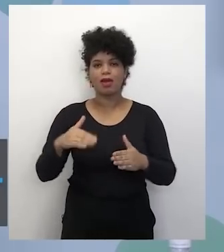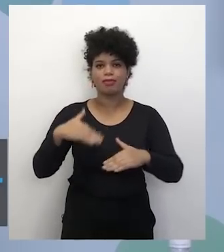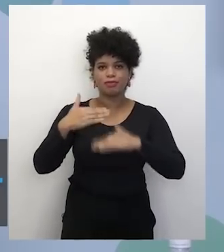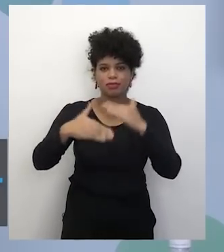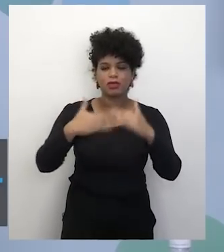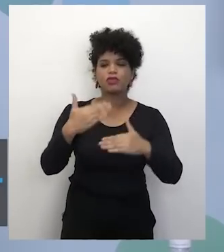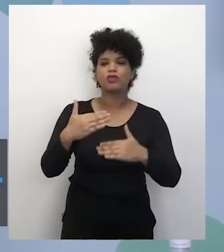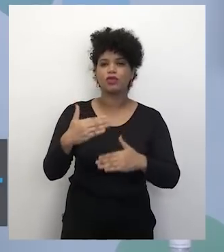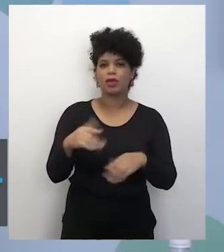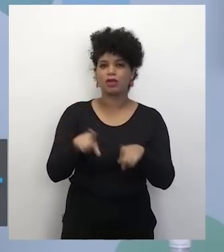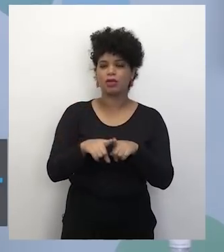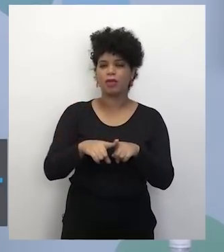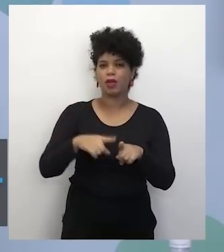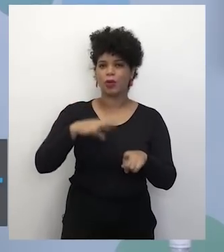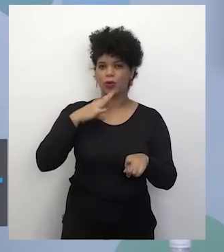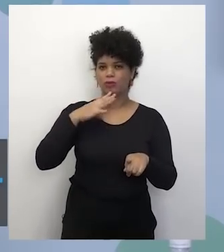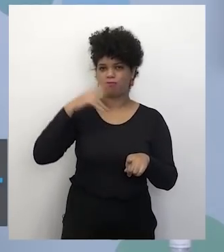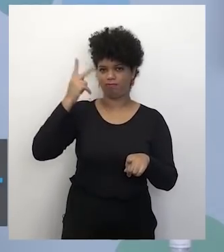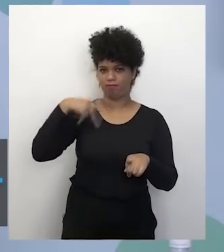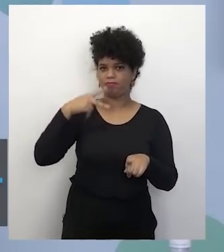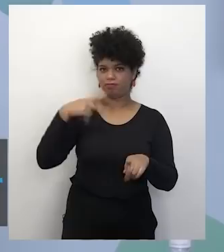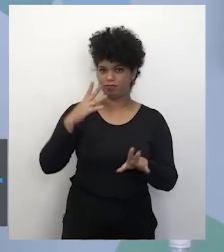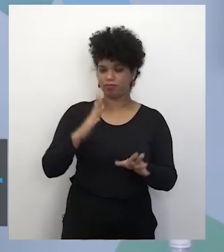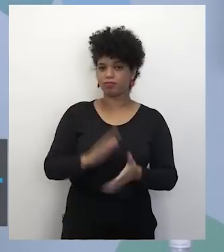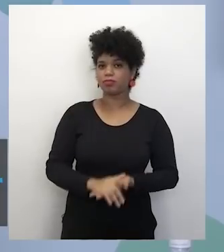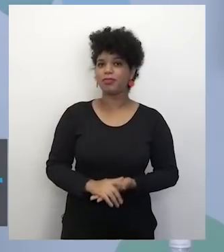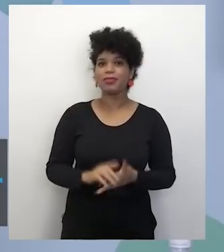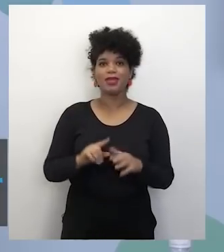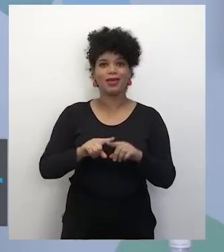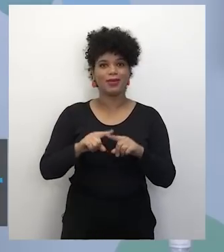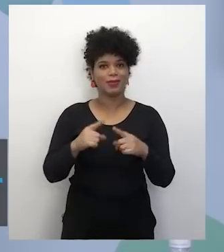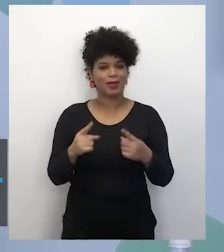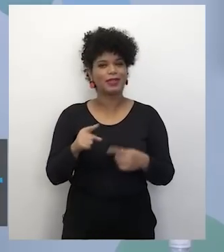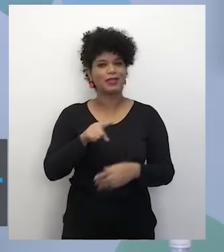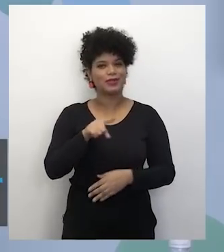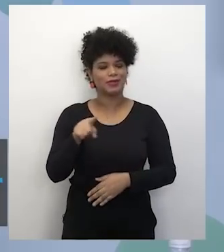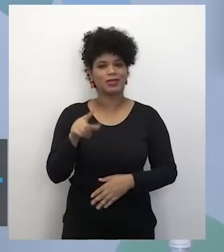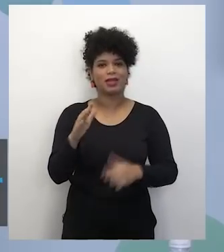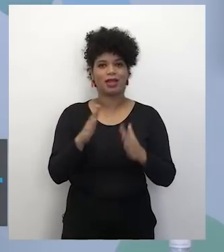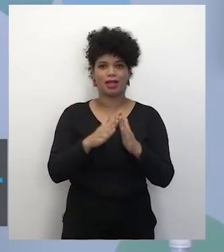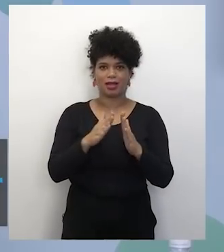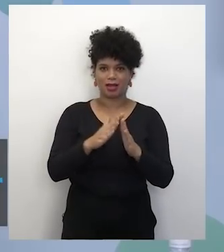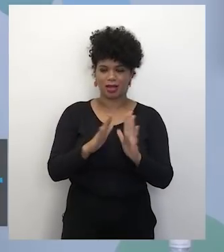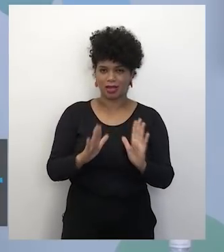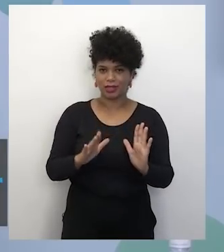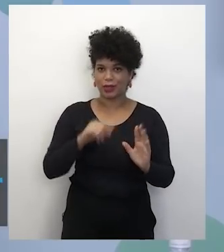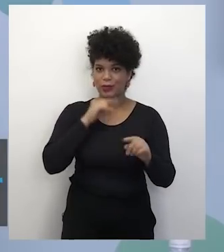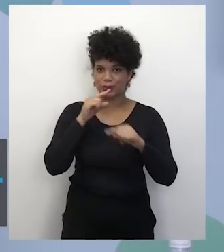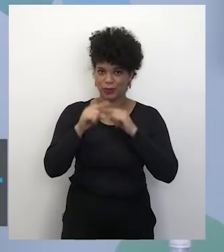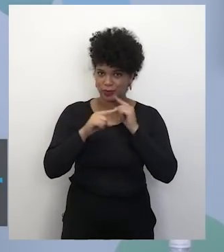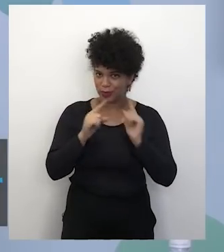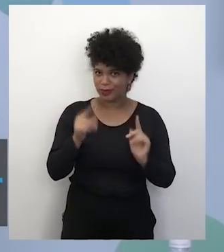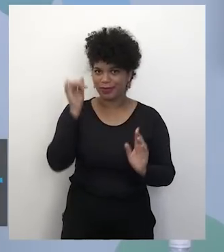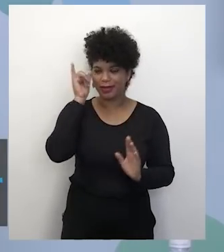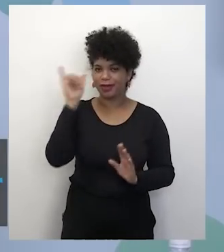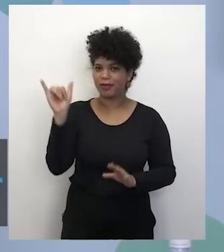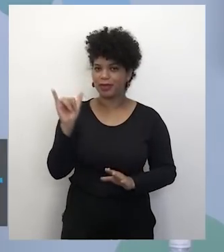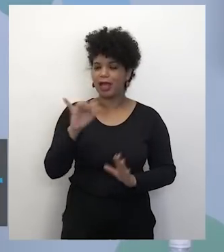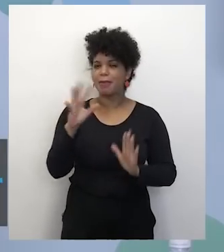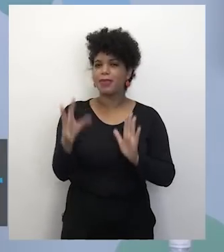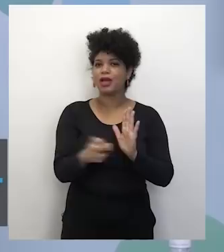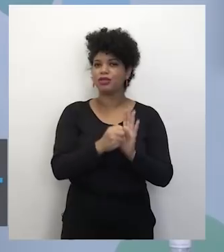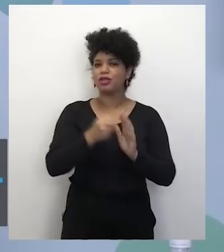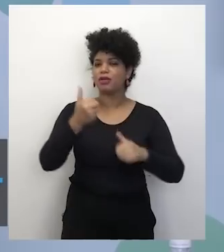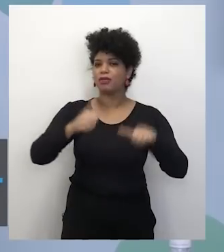desenvolvimento e do autoconhecimento. Mas, para que você aí em casa não tenha nenhuma dúvida do preenchimento das